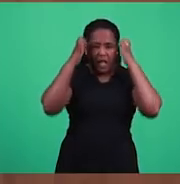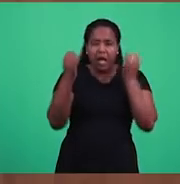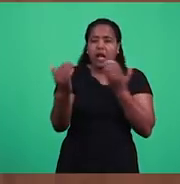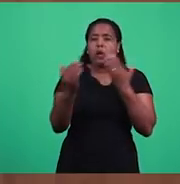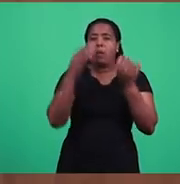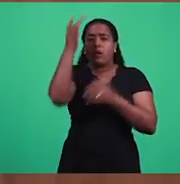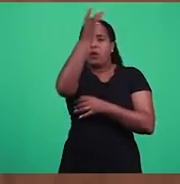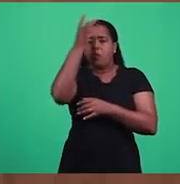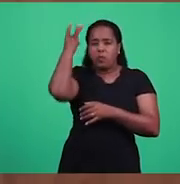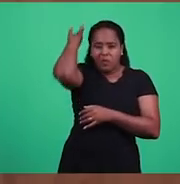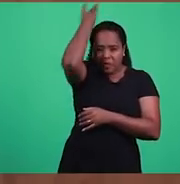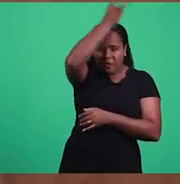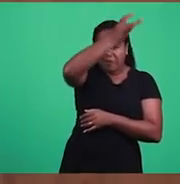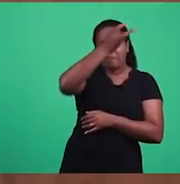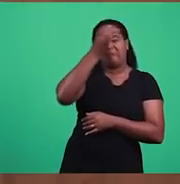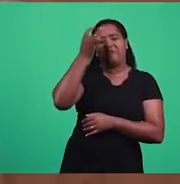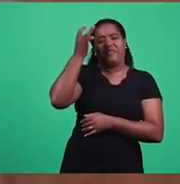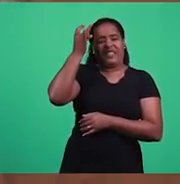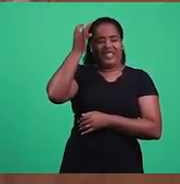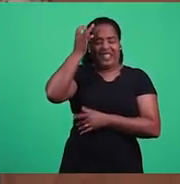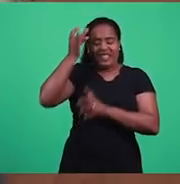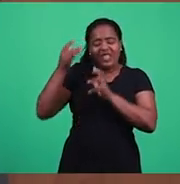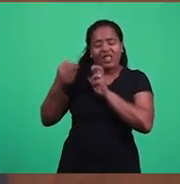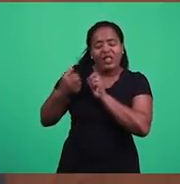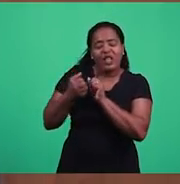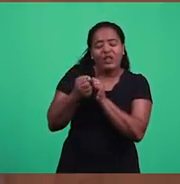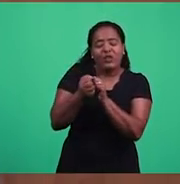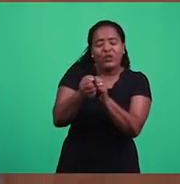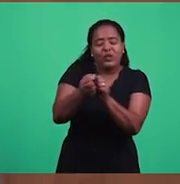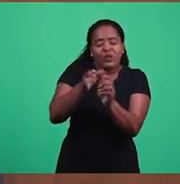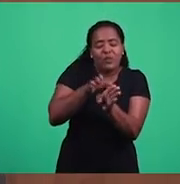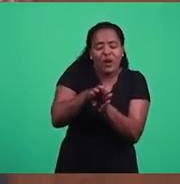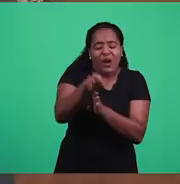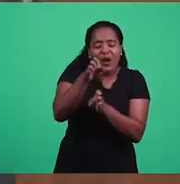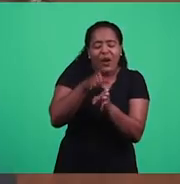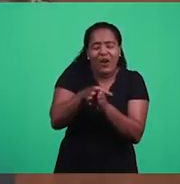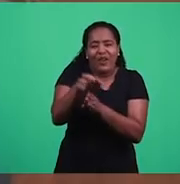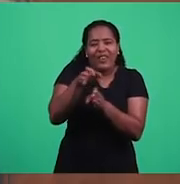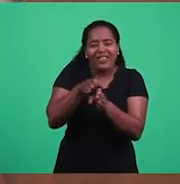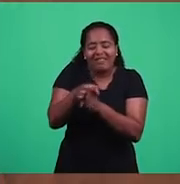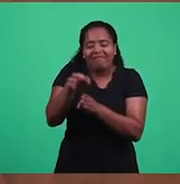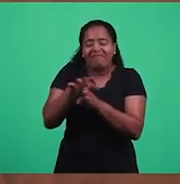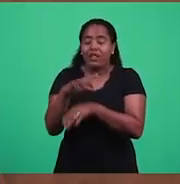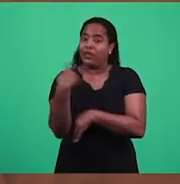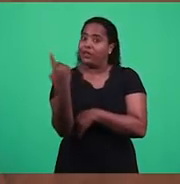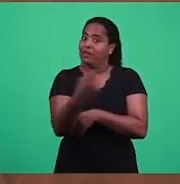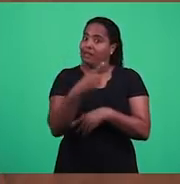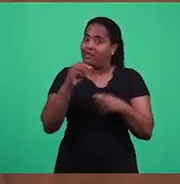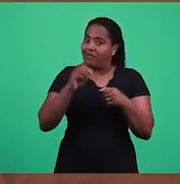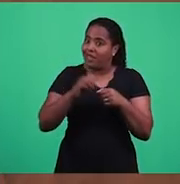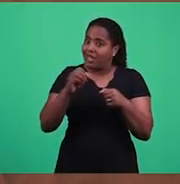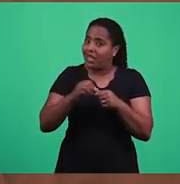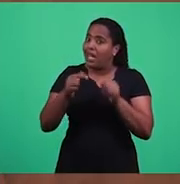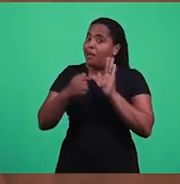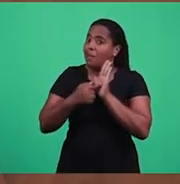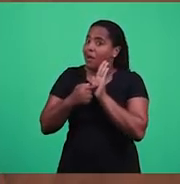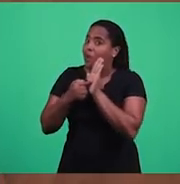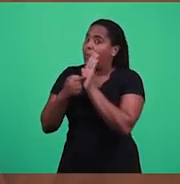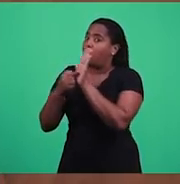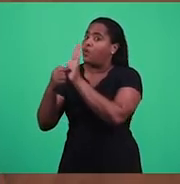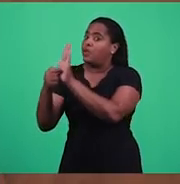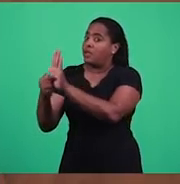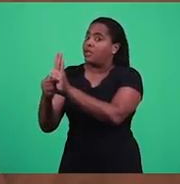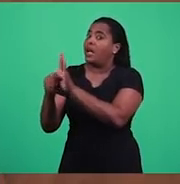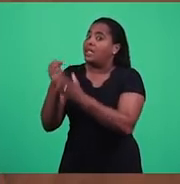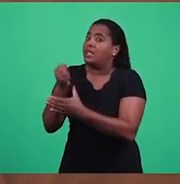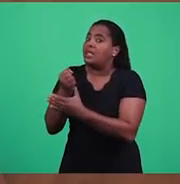aqui, está perto de nós, para quê? Para orientarmos o que nós vamos fazer, para nos darmos a direção. E